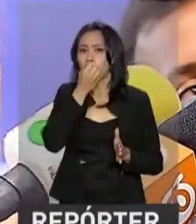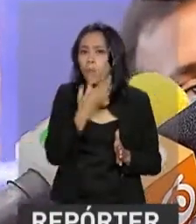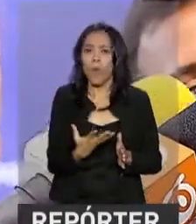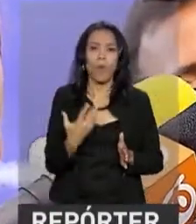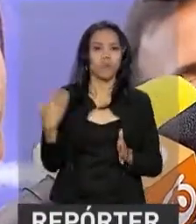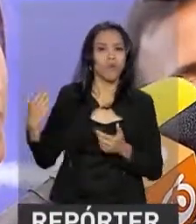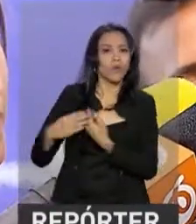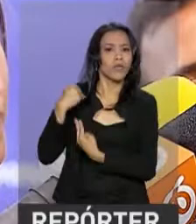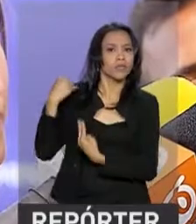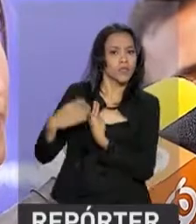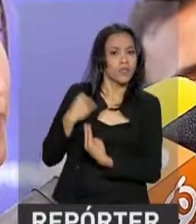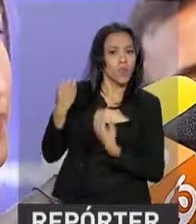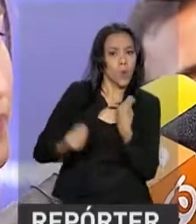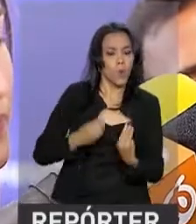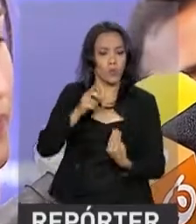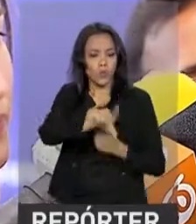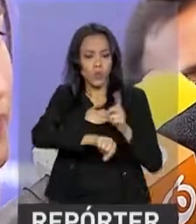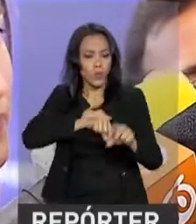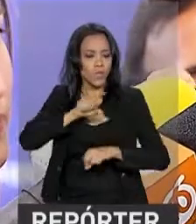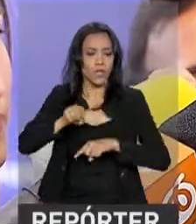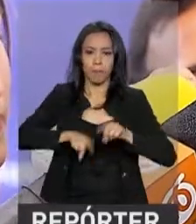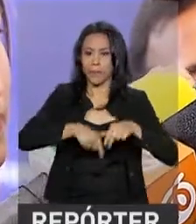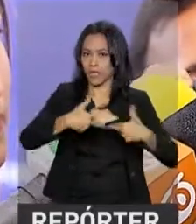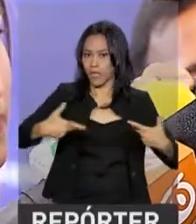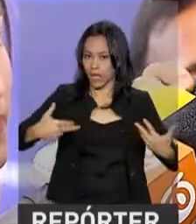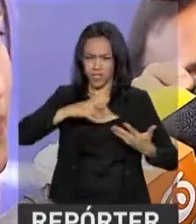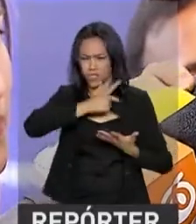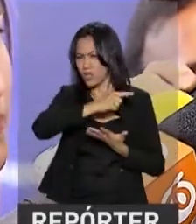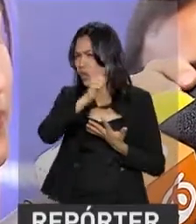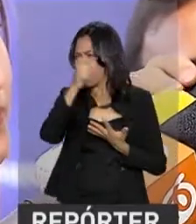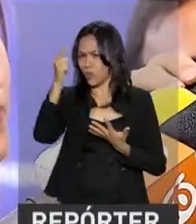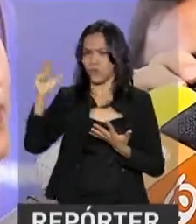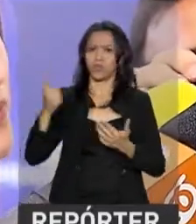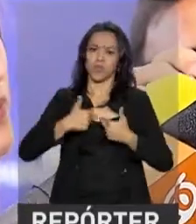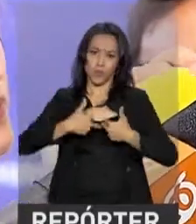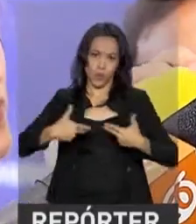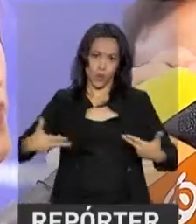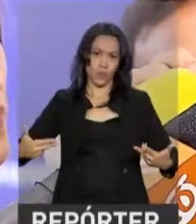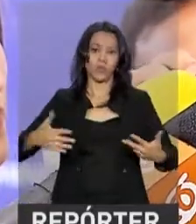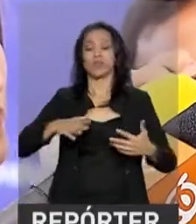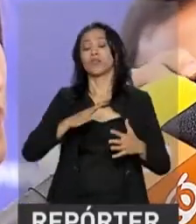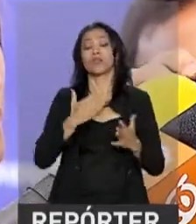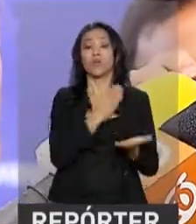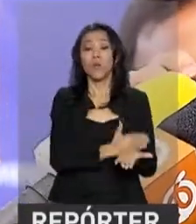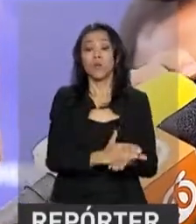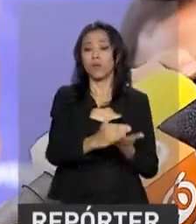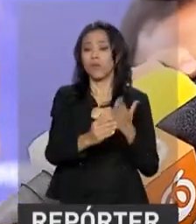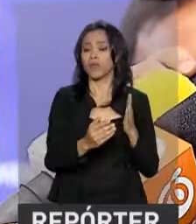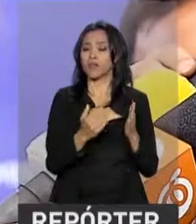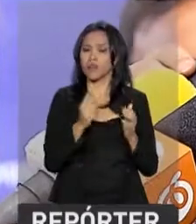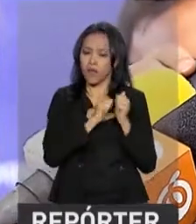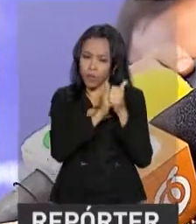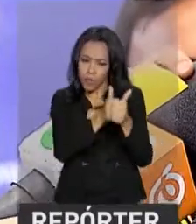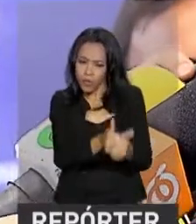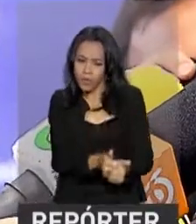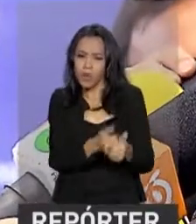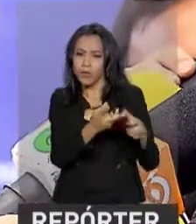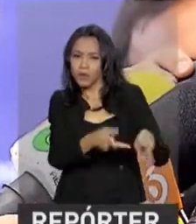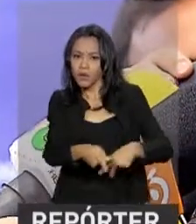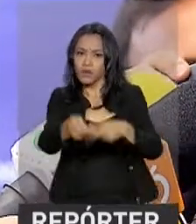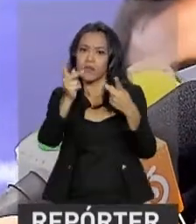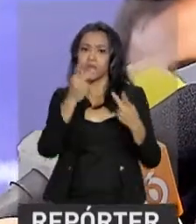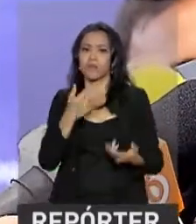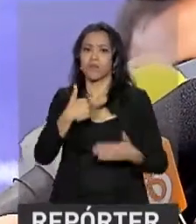para detectores de metais e assim por diante entre outros processos que vai desde o acompanhamento é de transporte